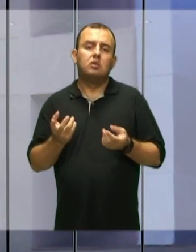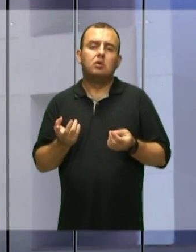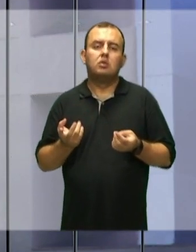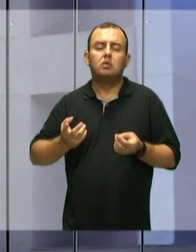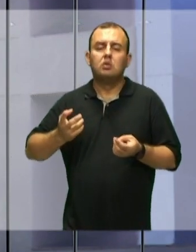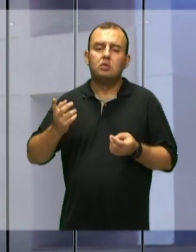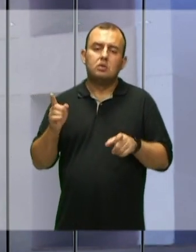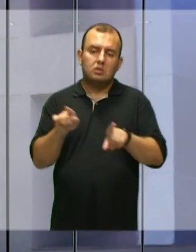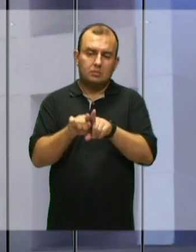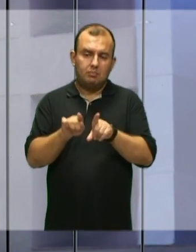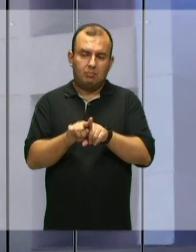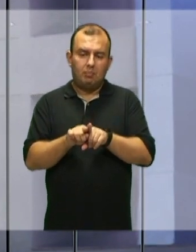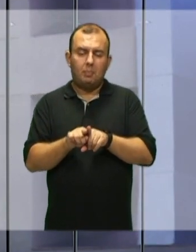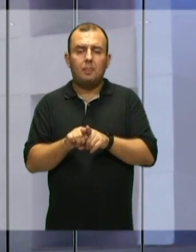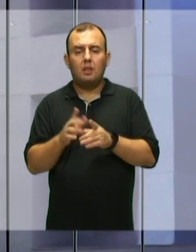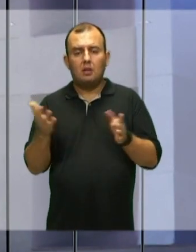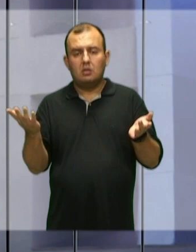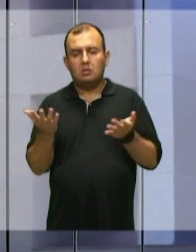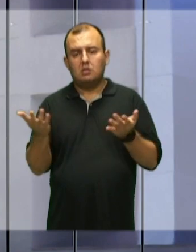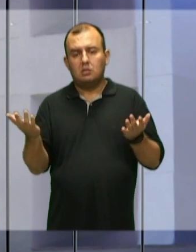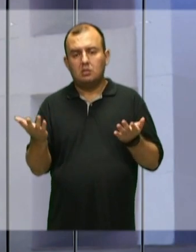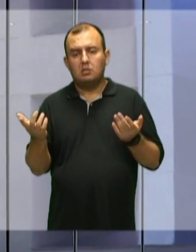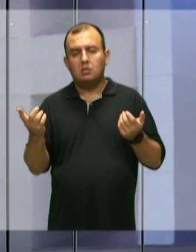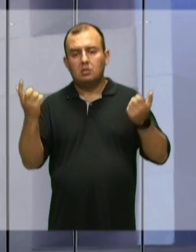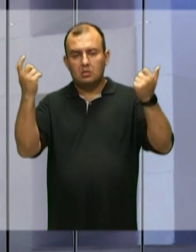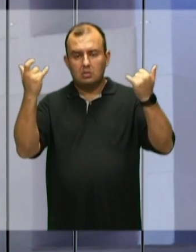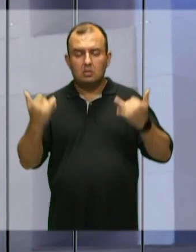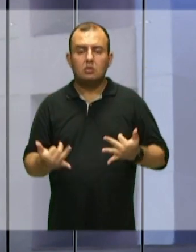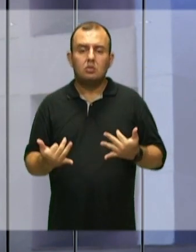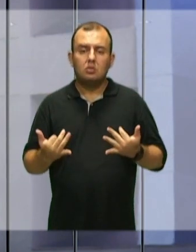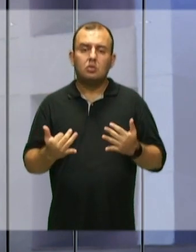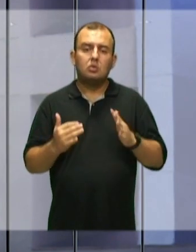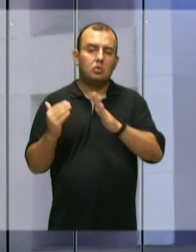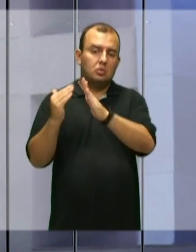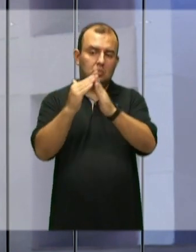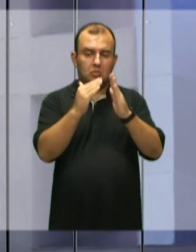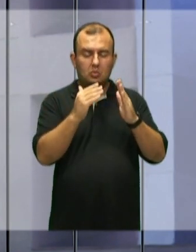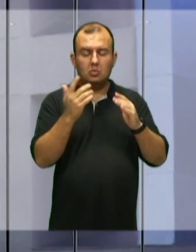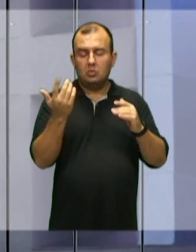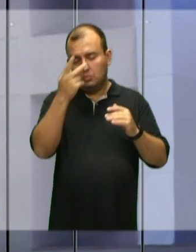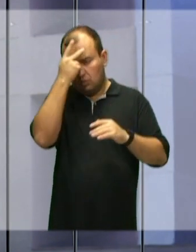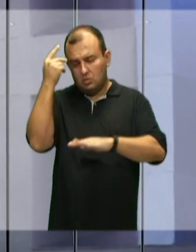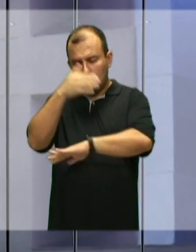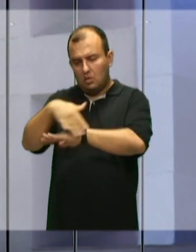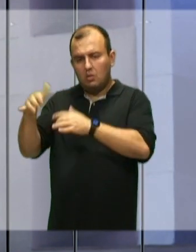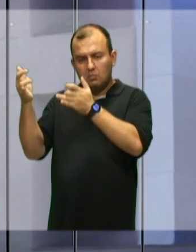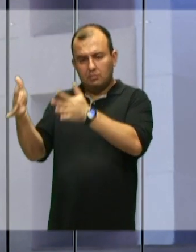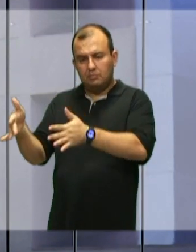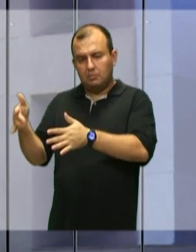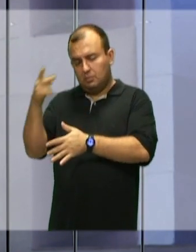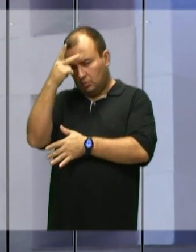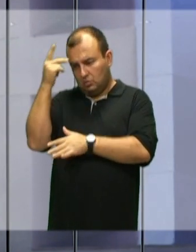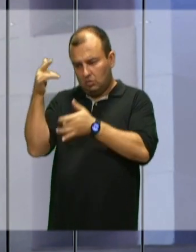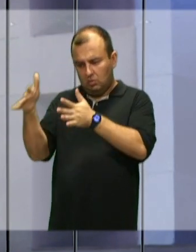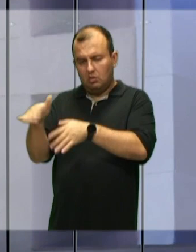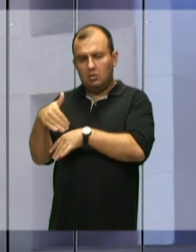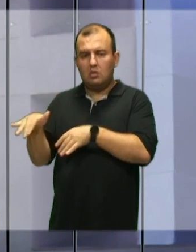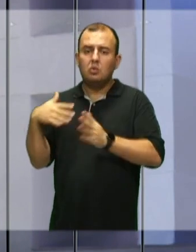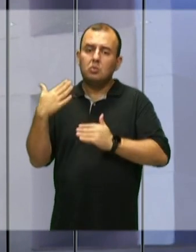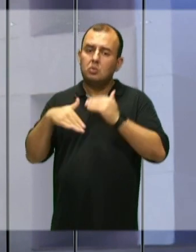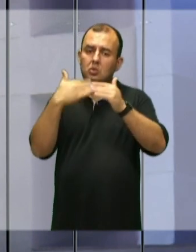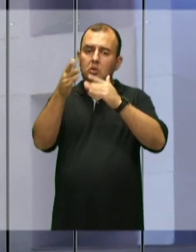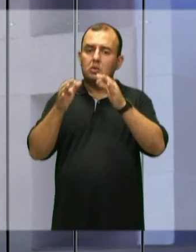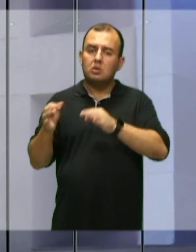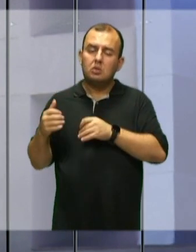Nós temos a questão também nós vamos entrar com certeza que é a questão dos moradores de rua da cidade então eu acho que o progresso ele tem que vir acompanhado